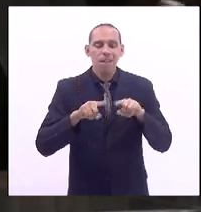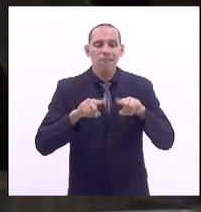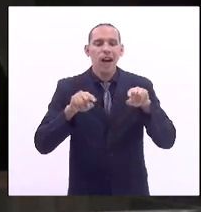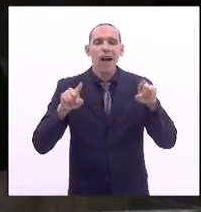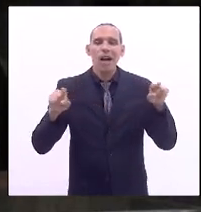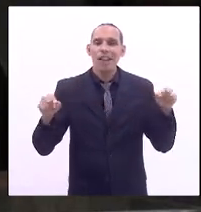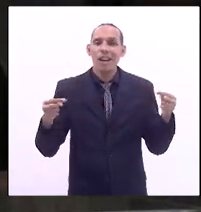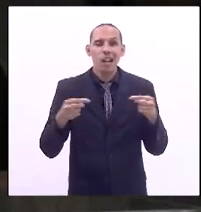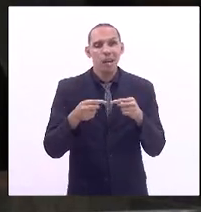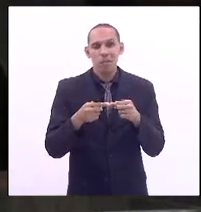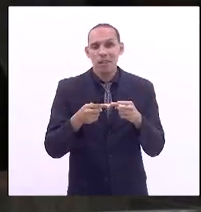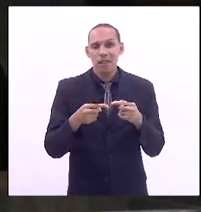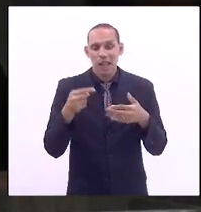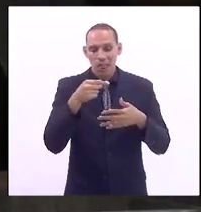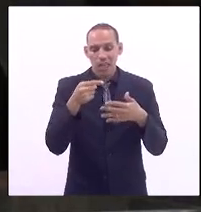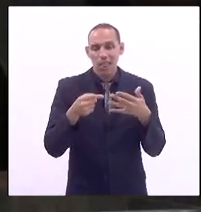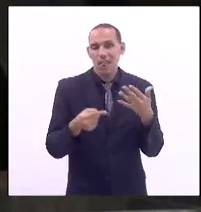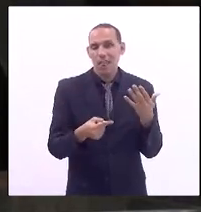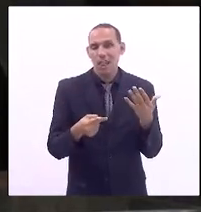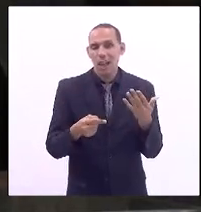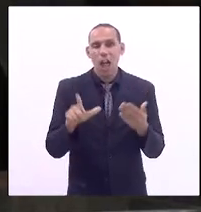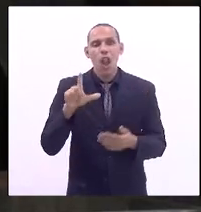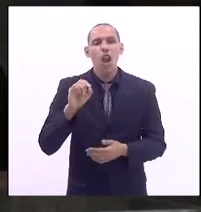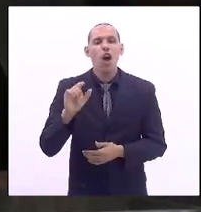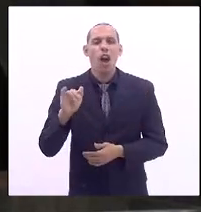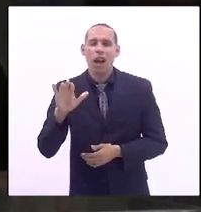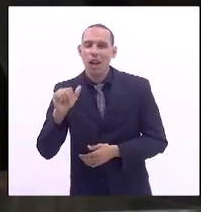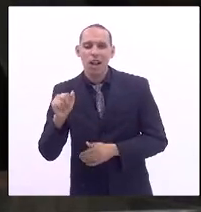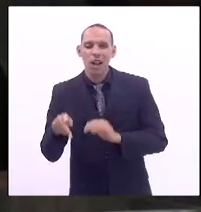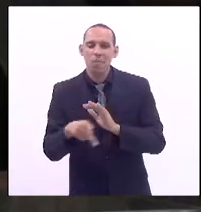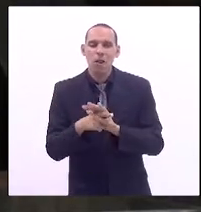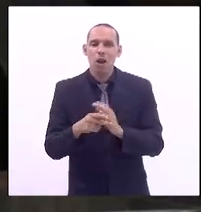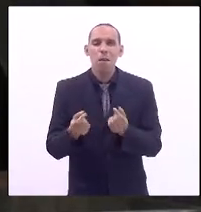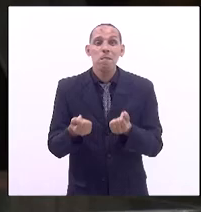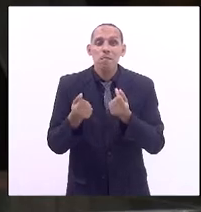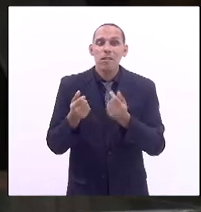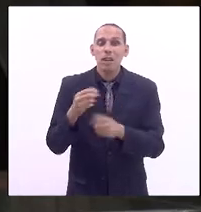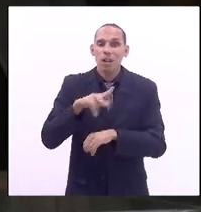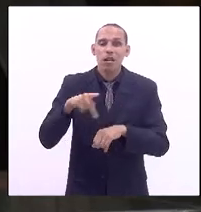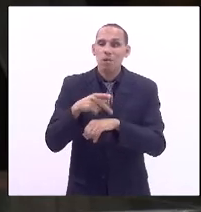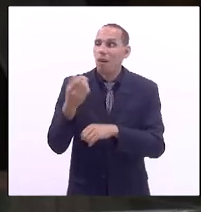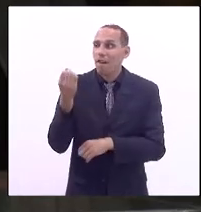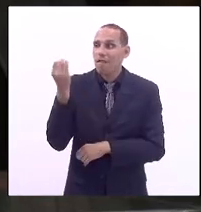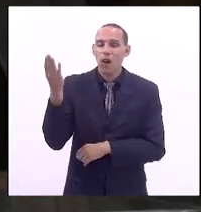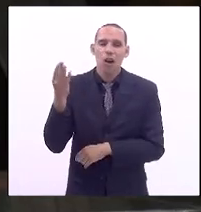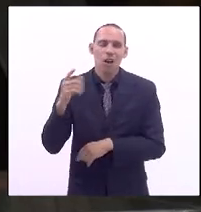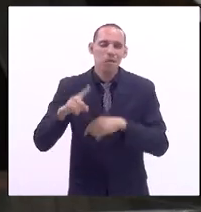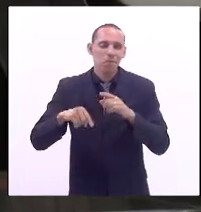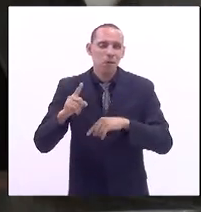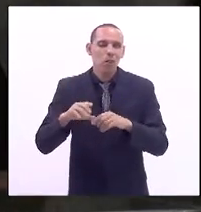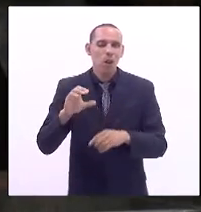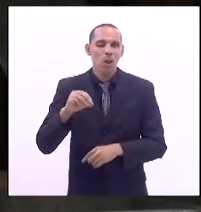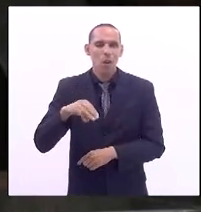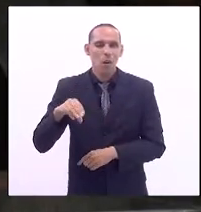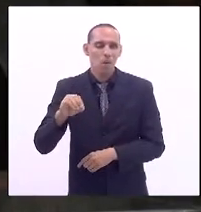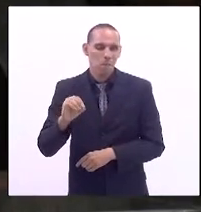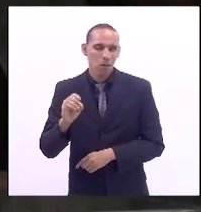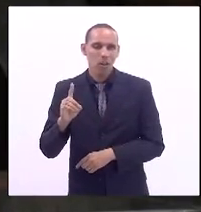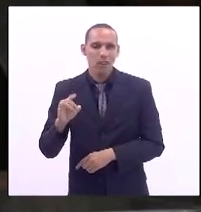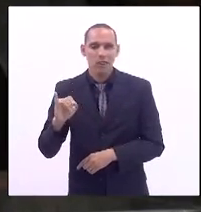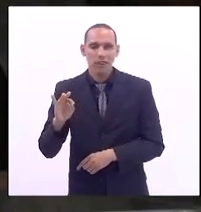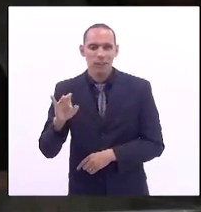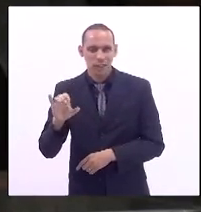variam segundo o critério segundo uma lógica né da precificação internacional de commodities então é disso que estamos tratando